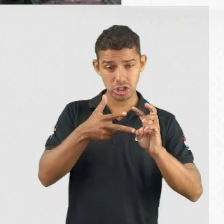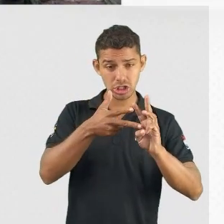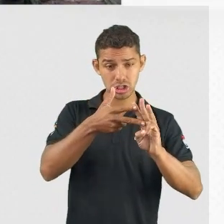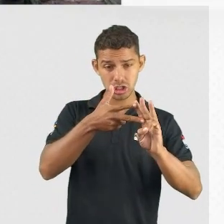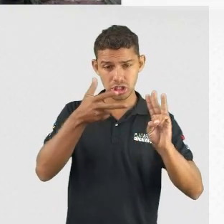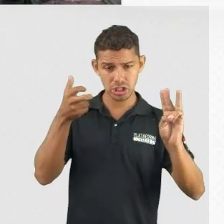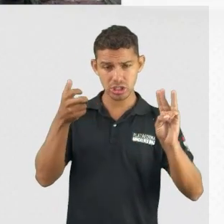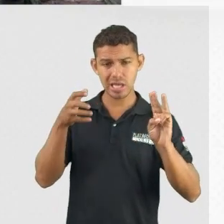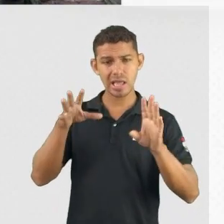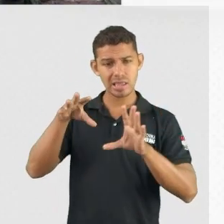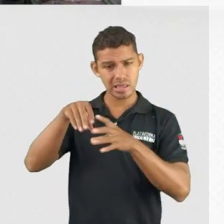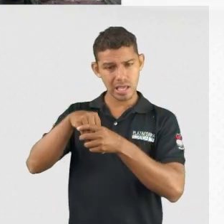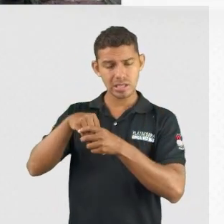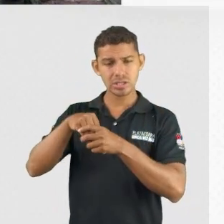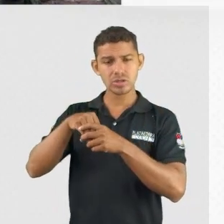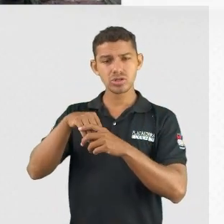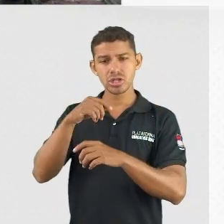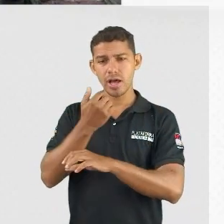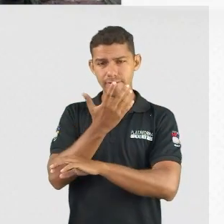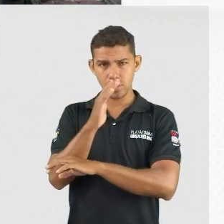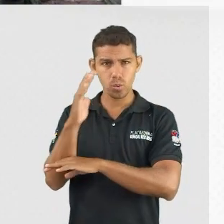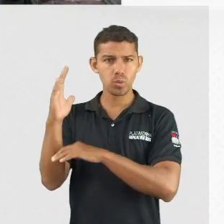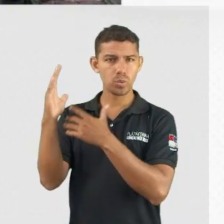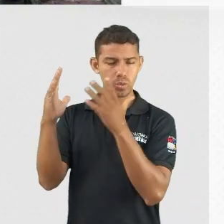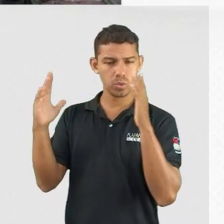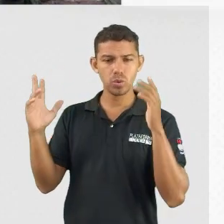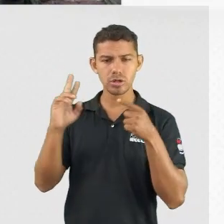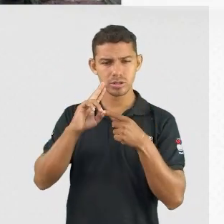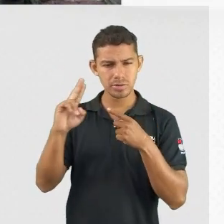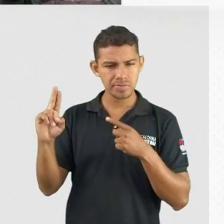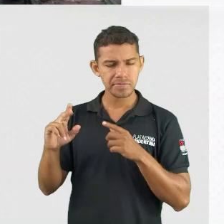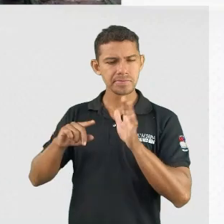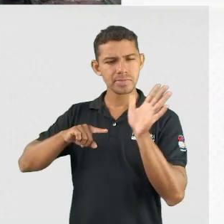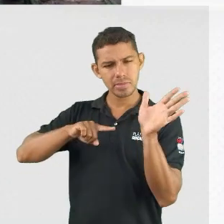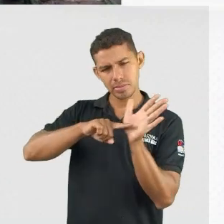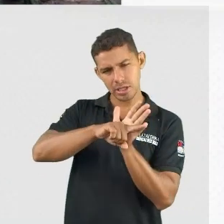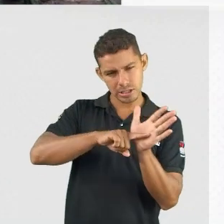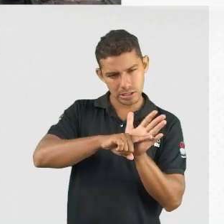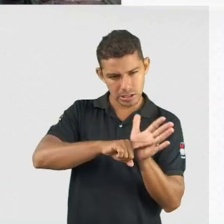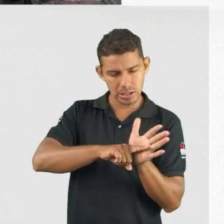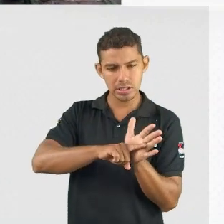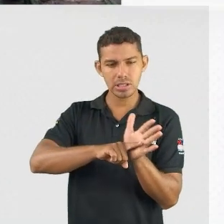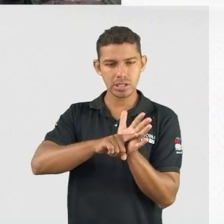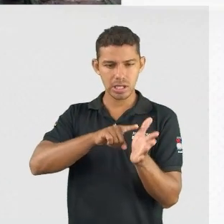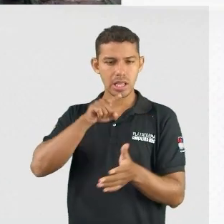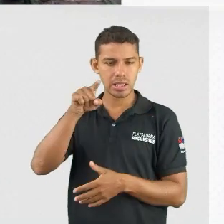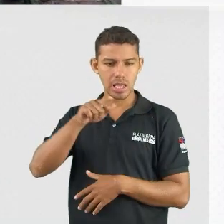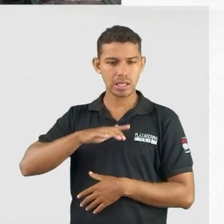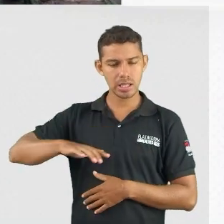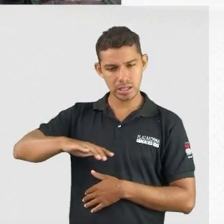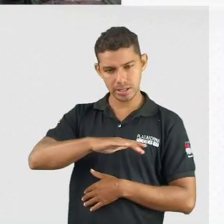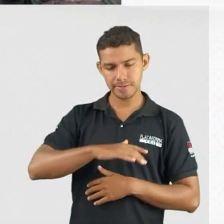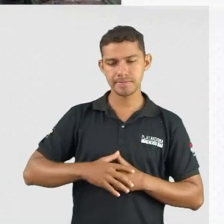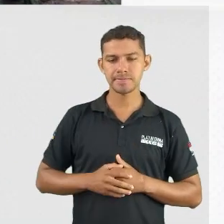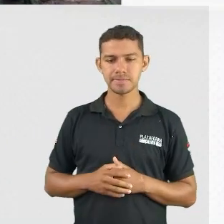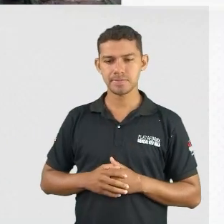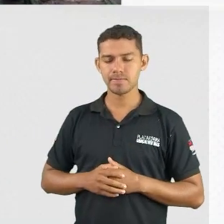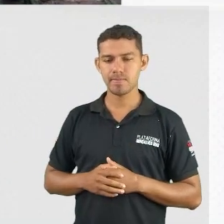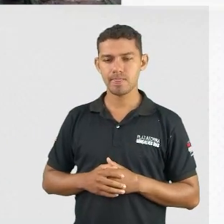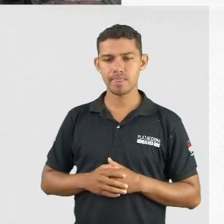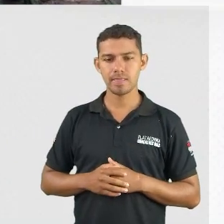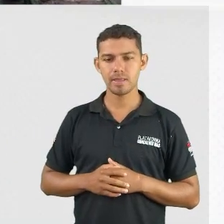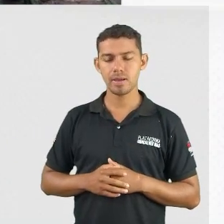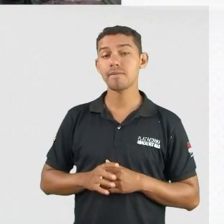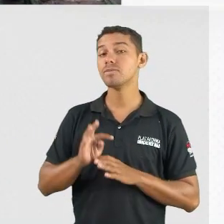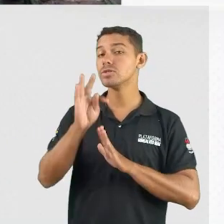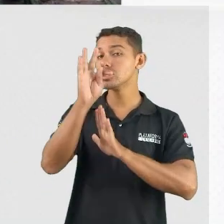né? E ali estão dialogando em nome de alguma pesquisa que estão fazendo ali naquele território. E aí a gente tem aqui o